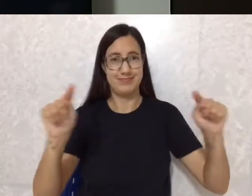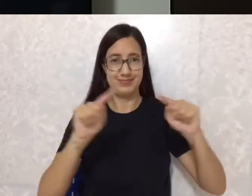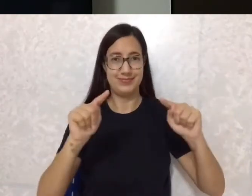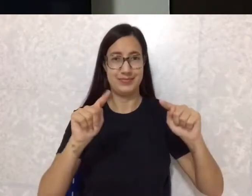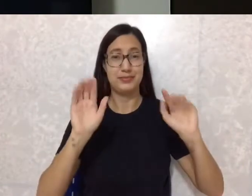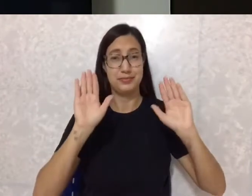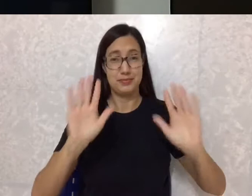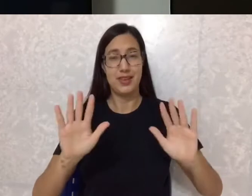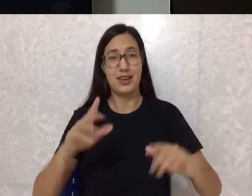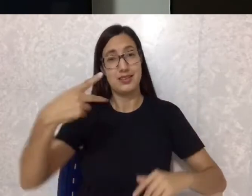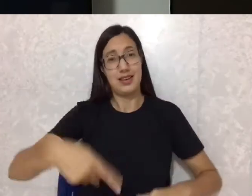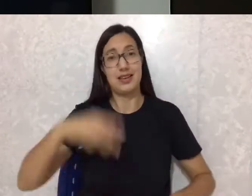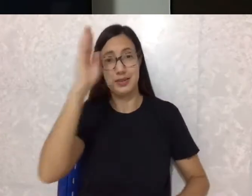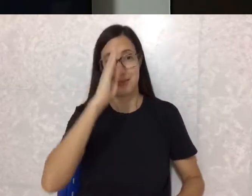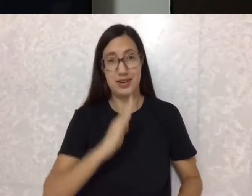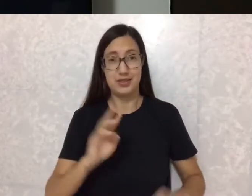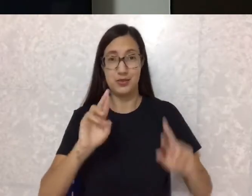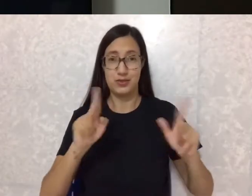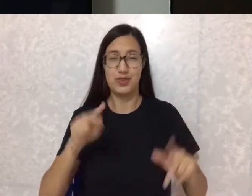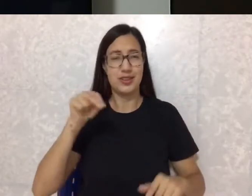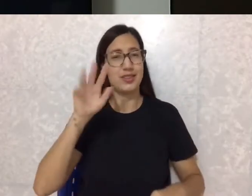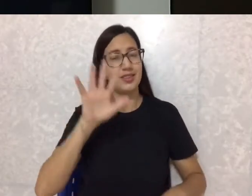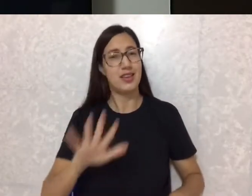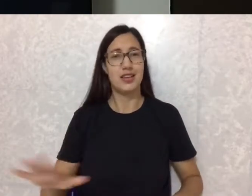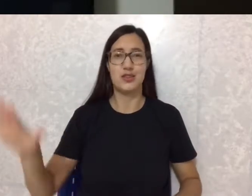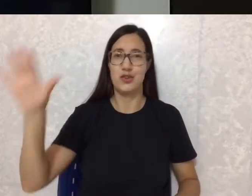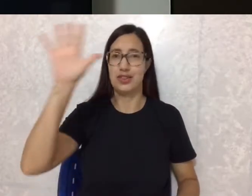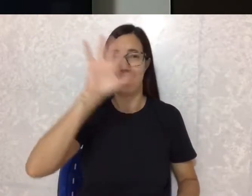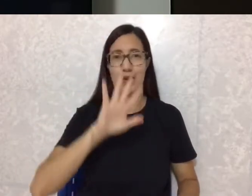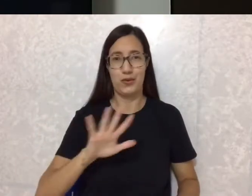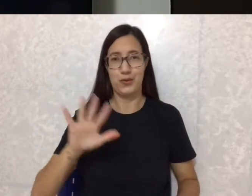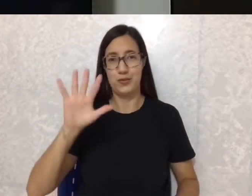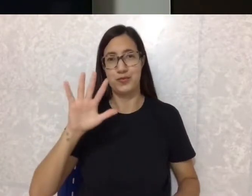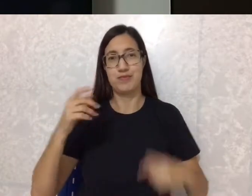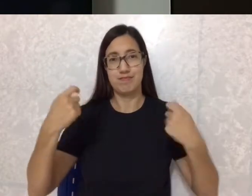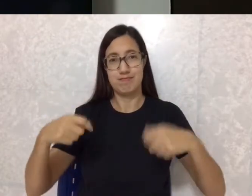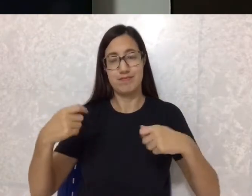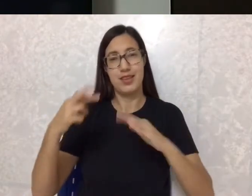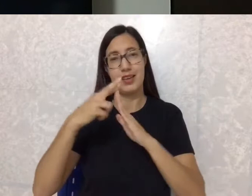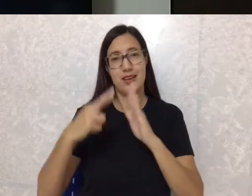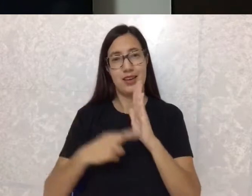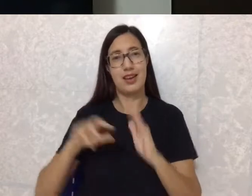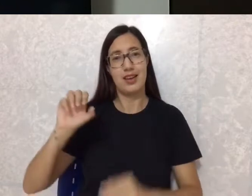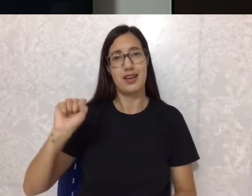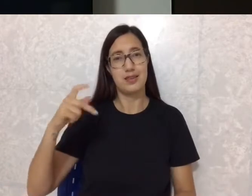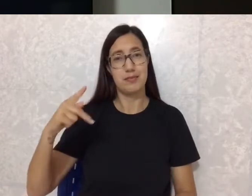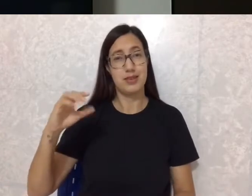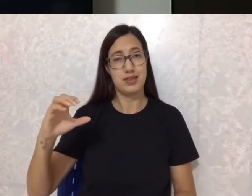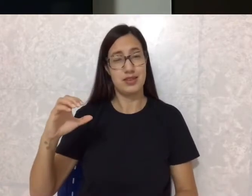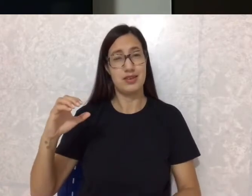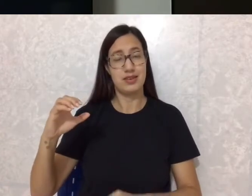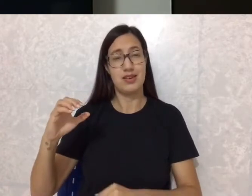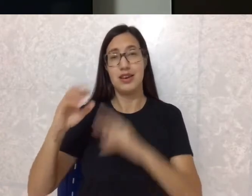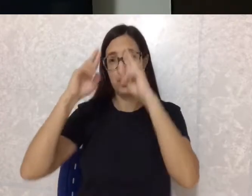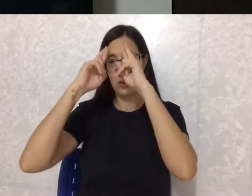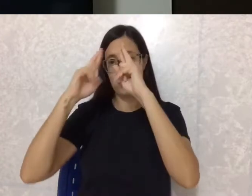padronização nacional, né? Inclusive, no artigo da disciplina, a gente vai seguir as normas da SBC que segue a ABNT, mas vocês têm que entender que isso é um padrão,